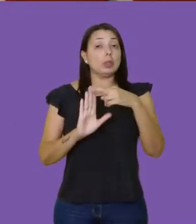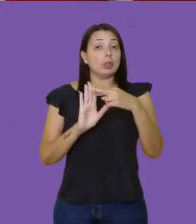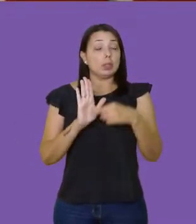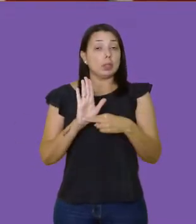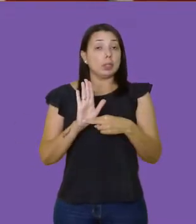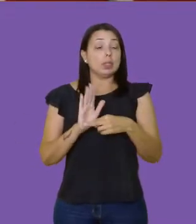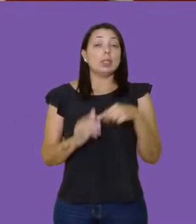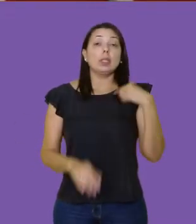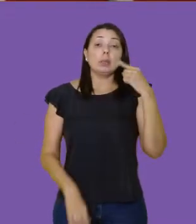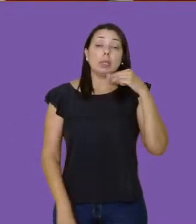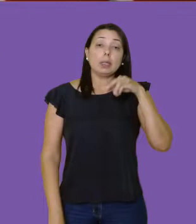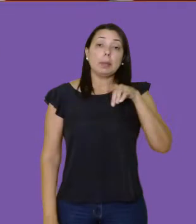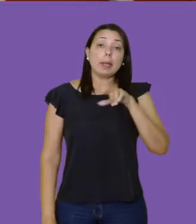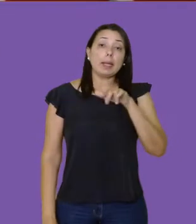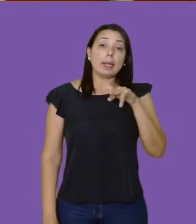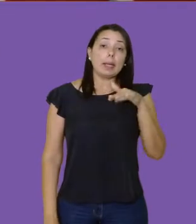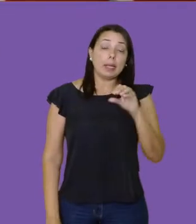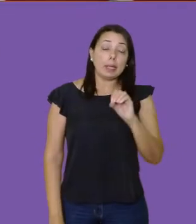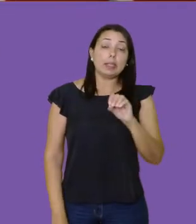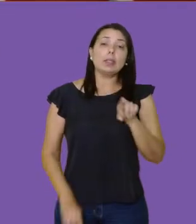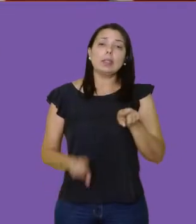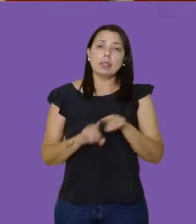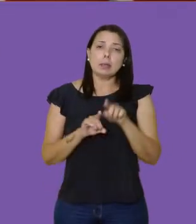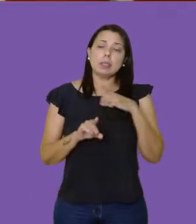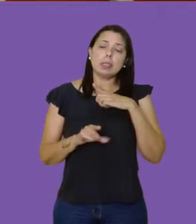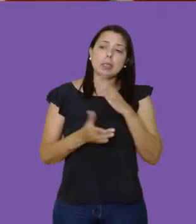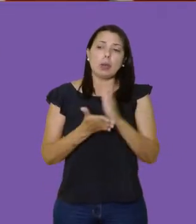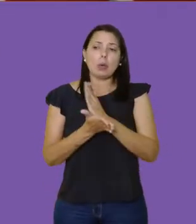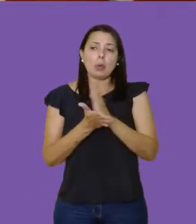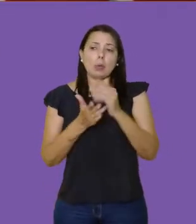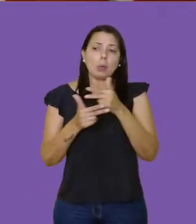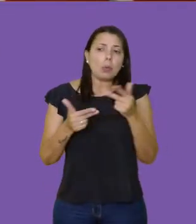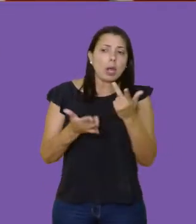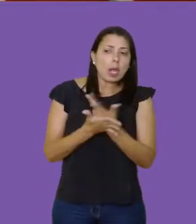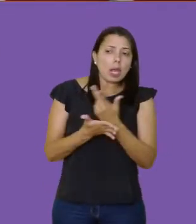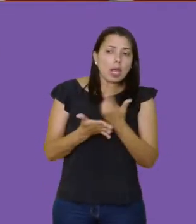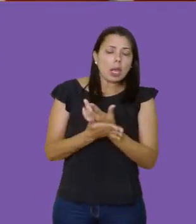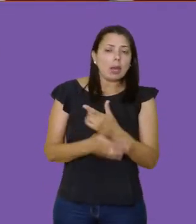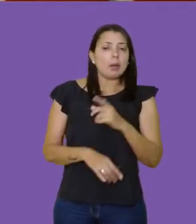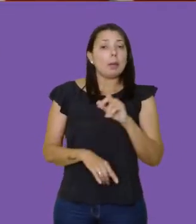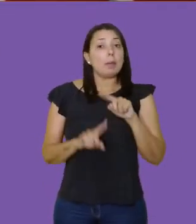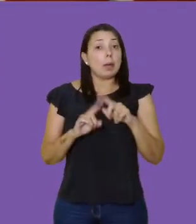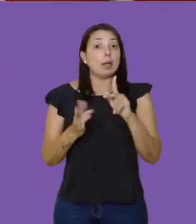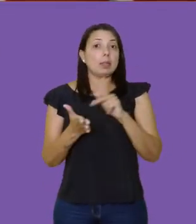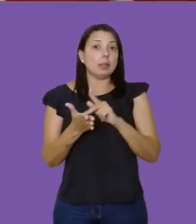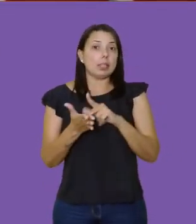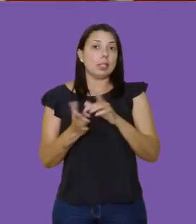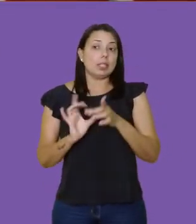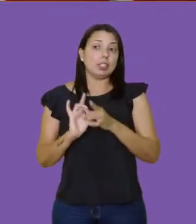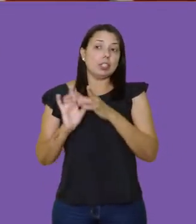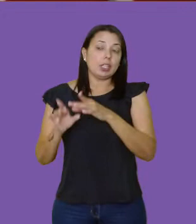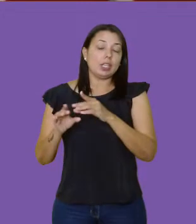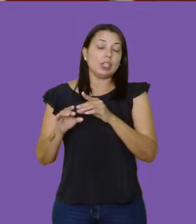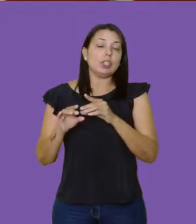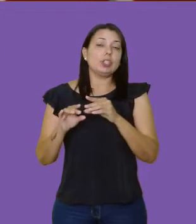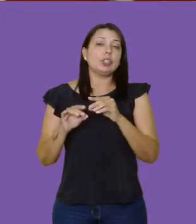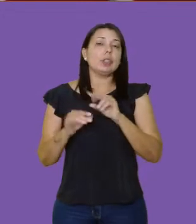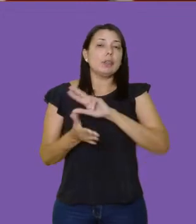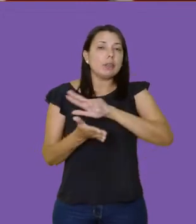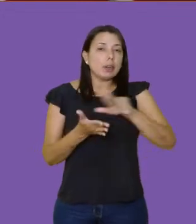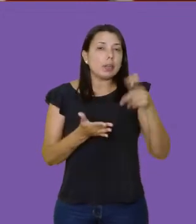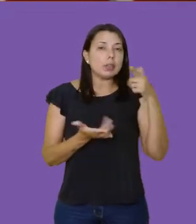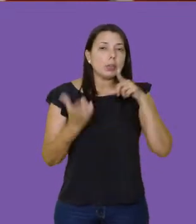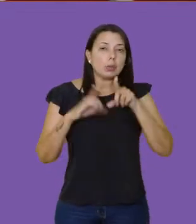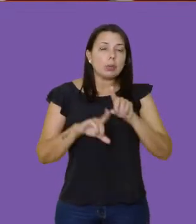deputada Margarete Coelho, que também tem algumas pegadinhas, porque, na verdade, ele deixa de contemplar diversas conquistas